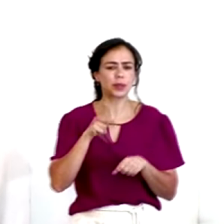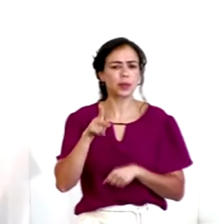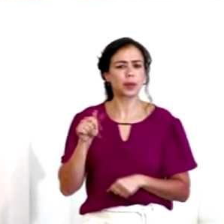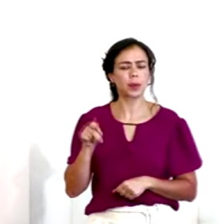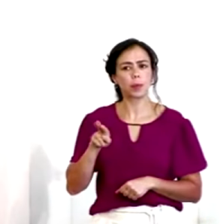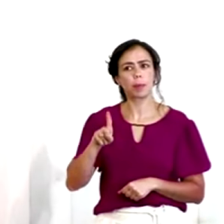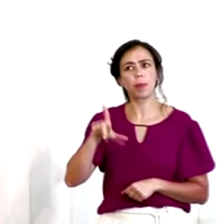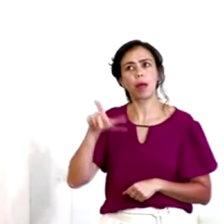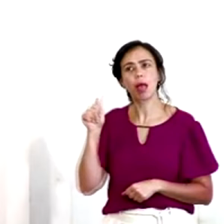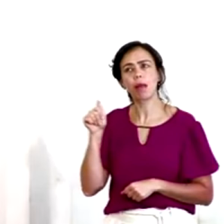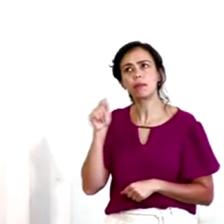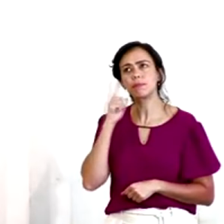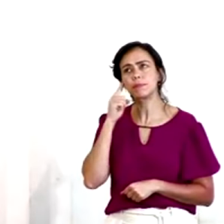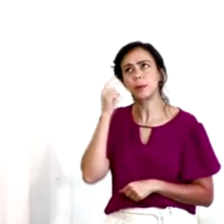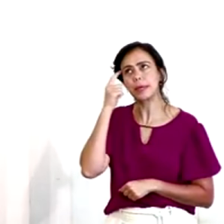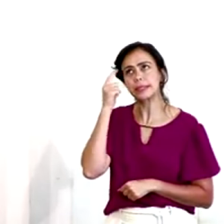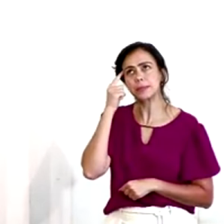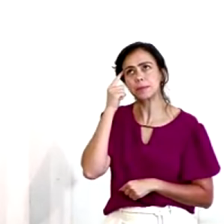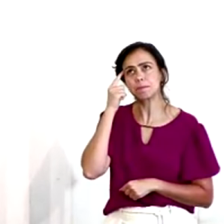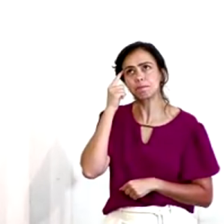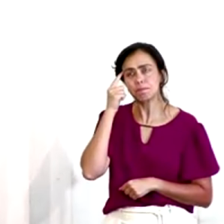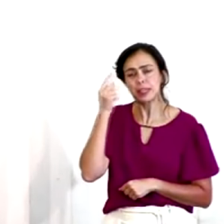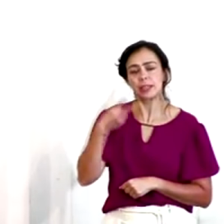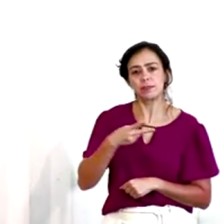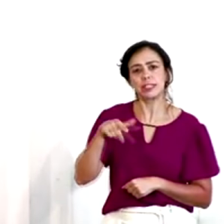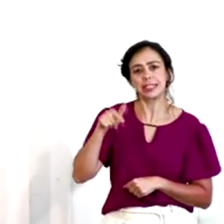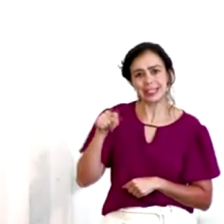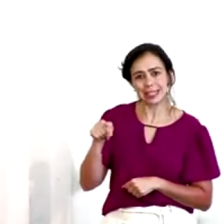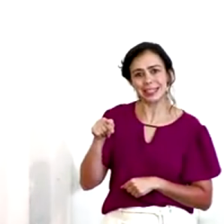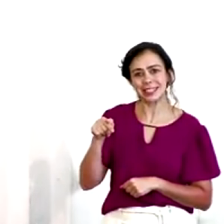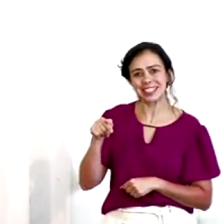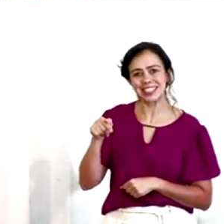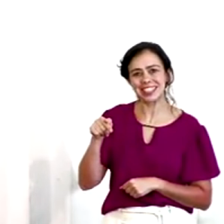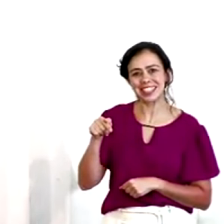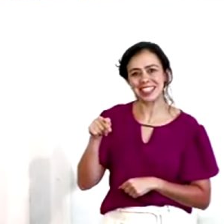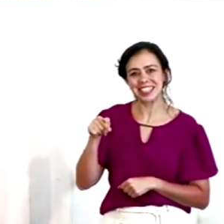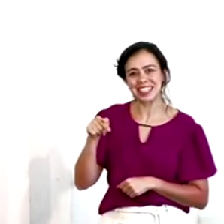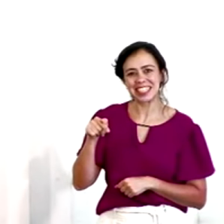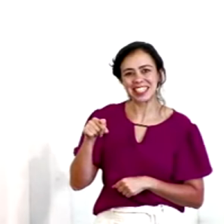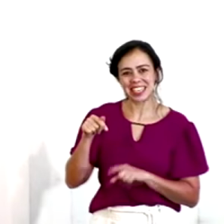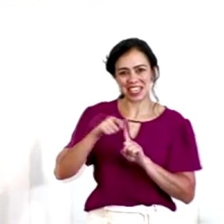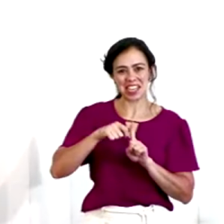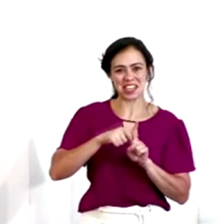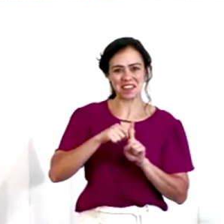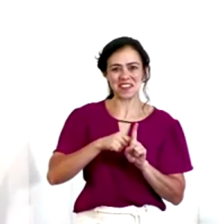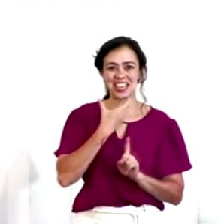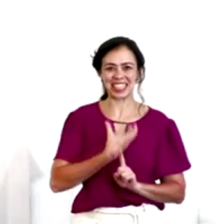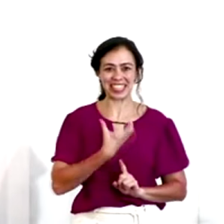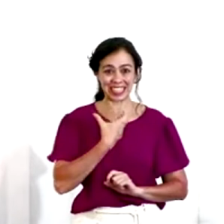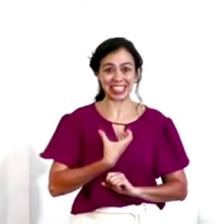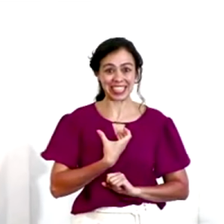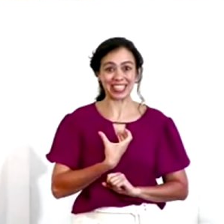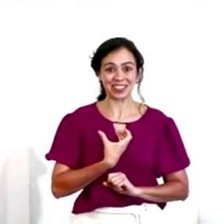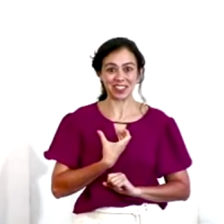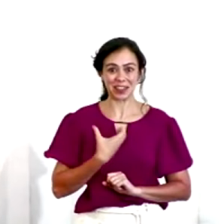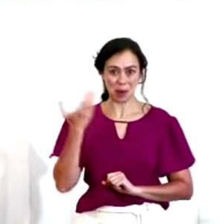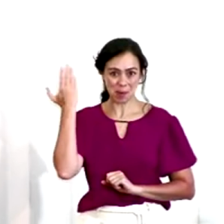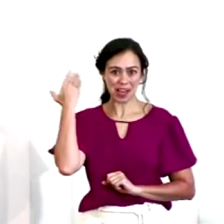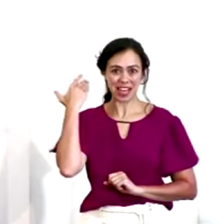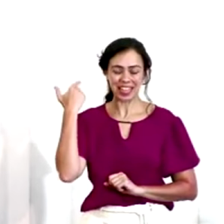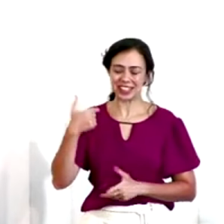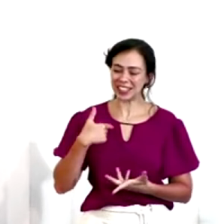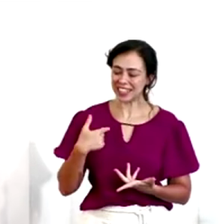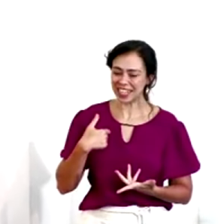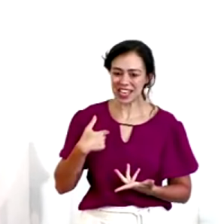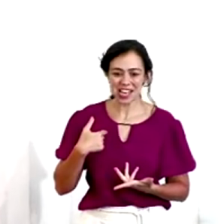Deus, no dia 27 de dezembro passado, eu completei 18 anos de ministério ordenado,